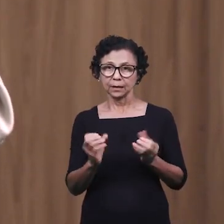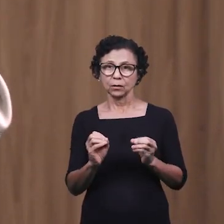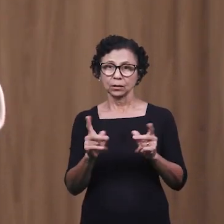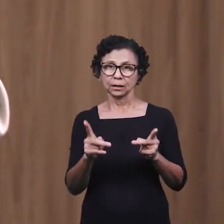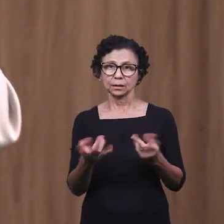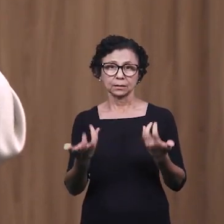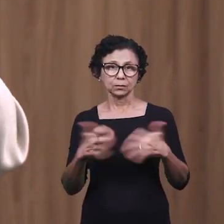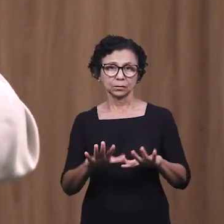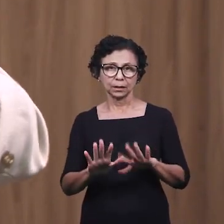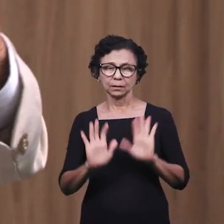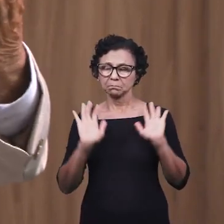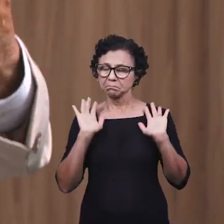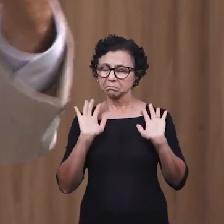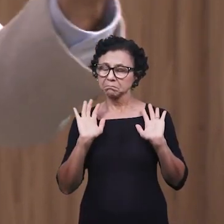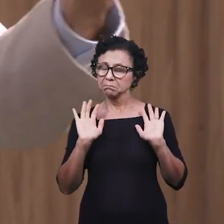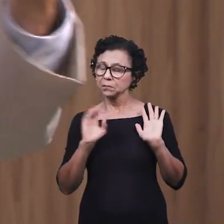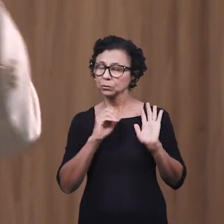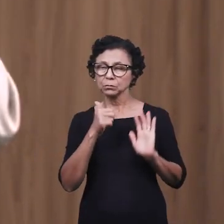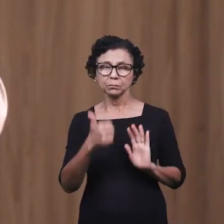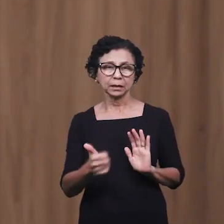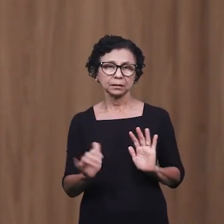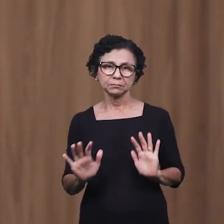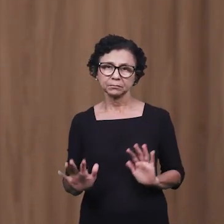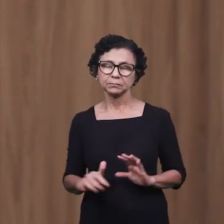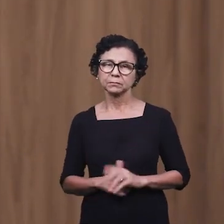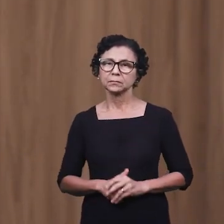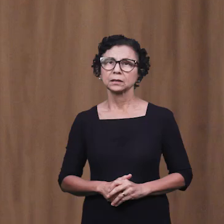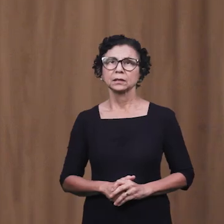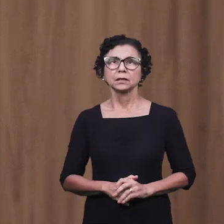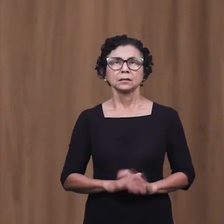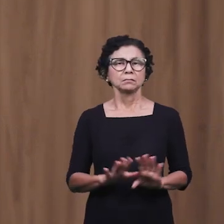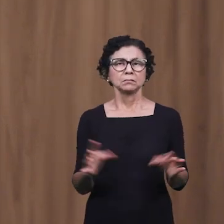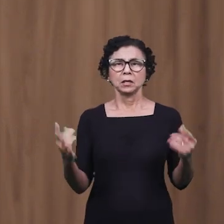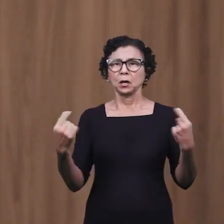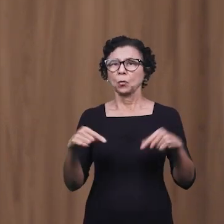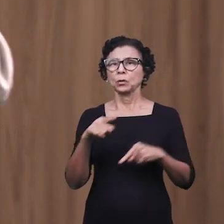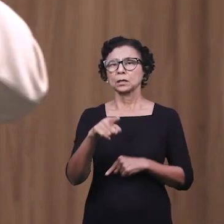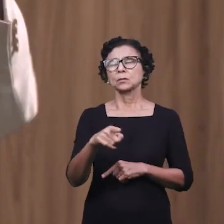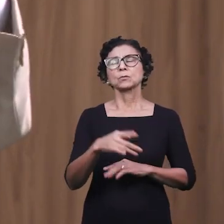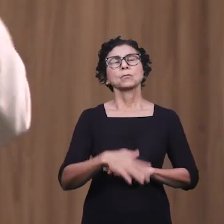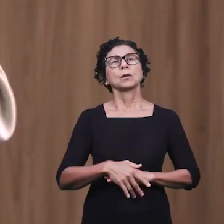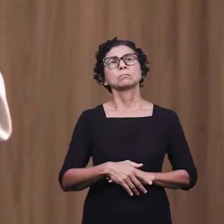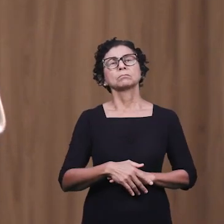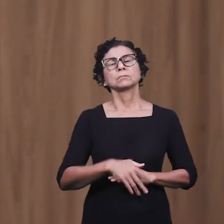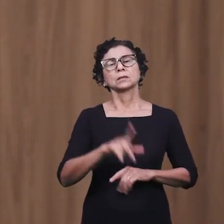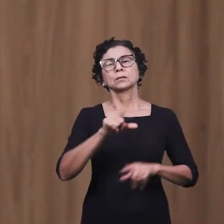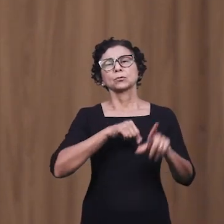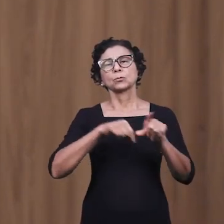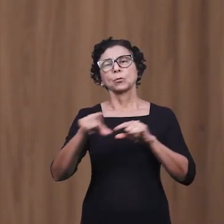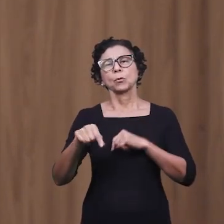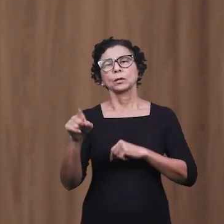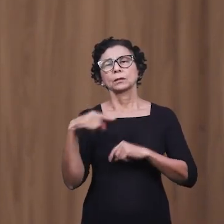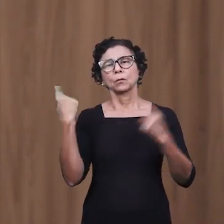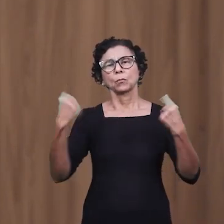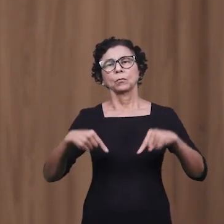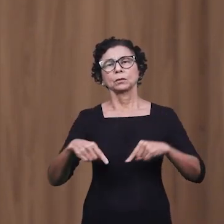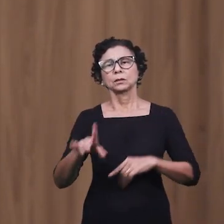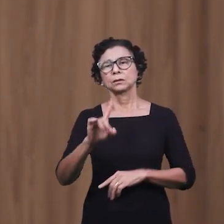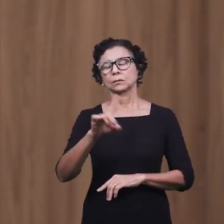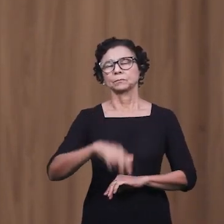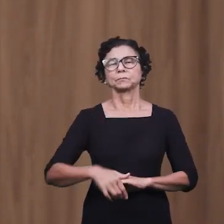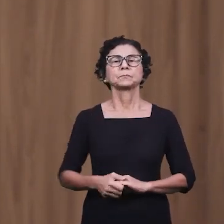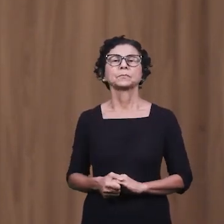que o senhor, a senhora, quem está nos ouvindo, aceite. Ninguém é contra. Cada um tem os seus princípios. Agora, nós estamos